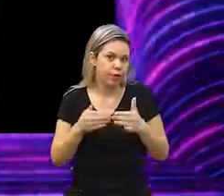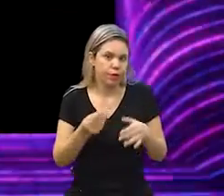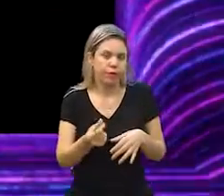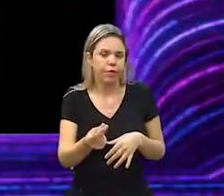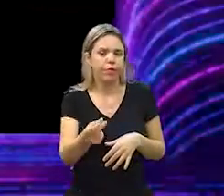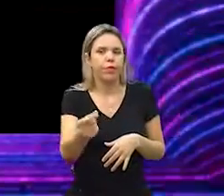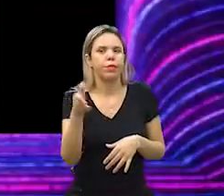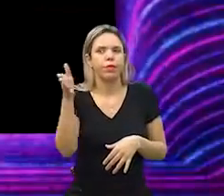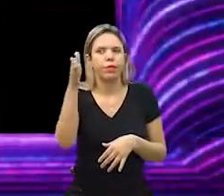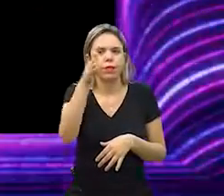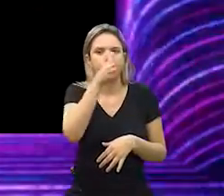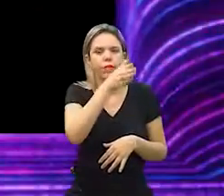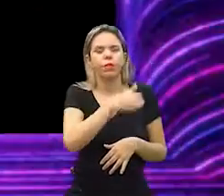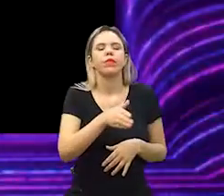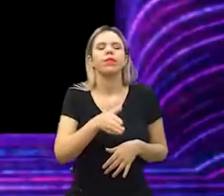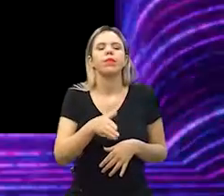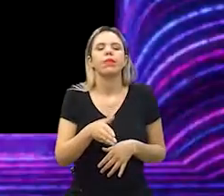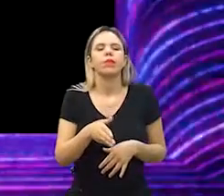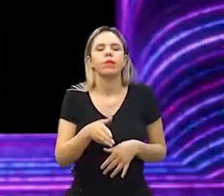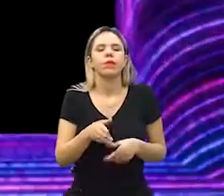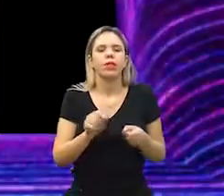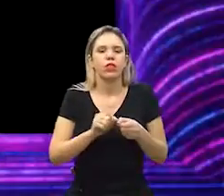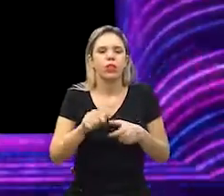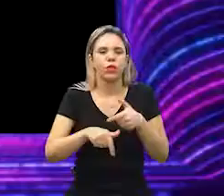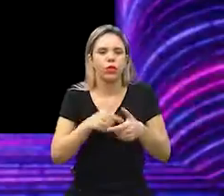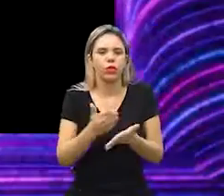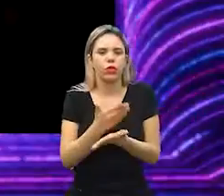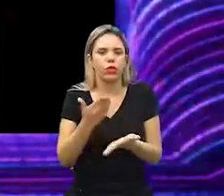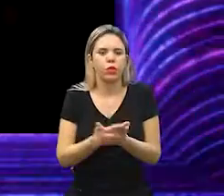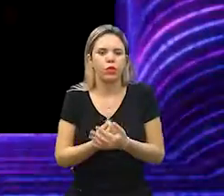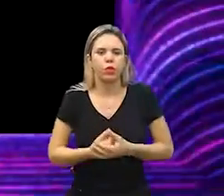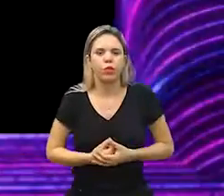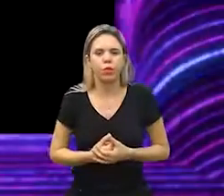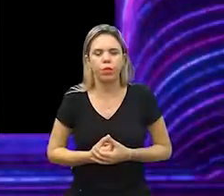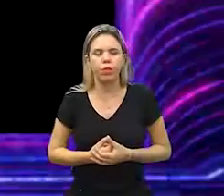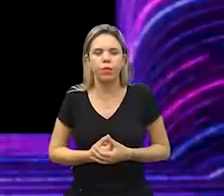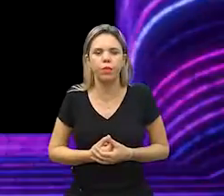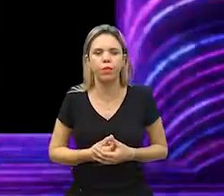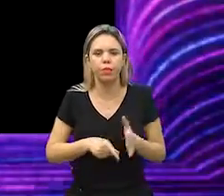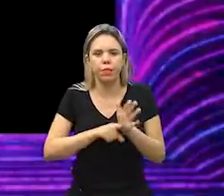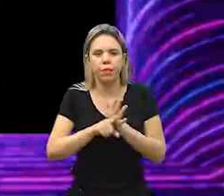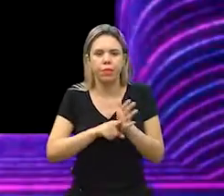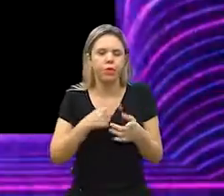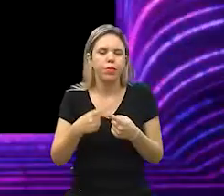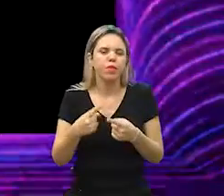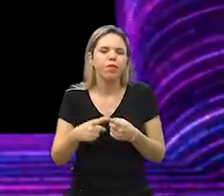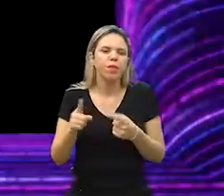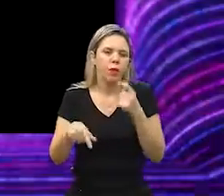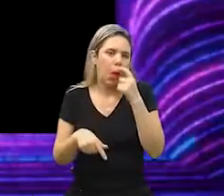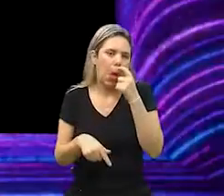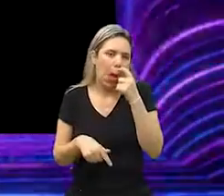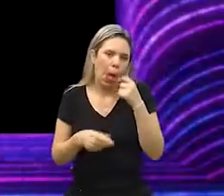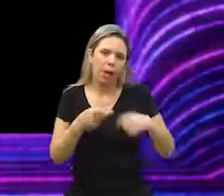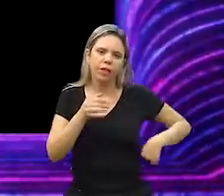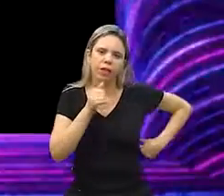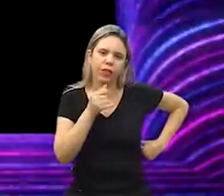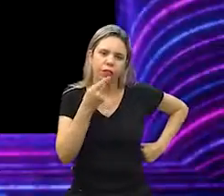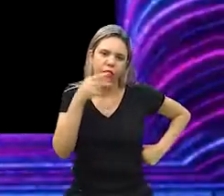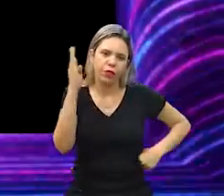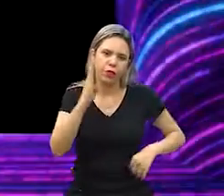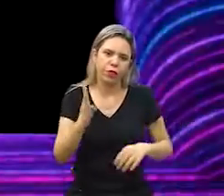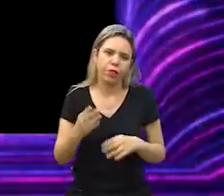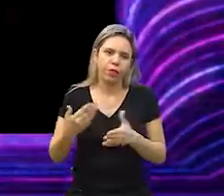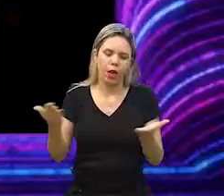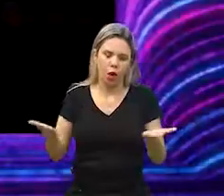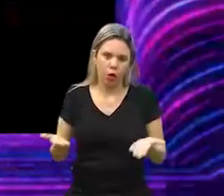muito tempo percorrido nesse fazer o livro, né? E pesquisa porque eu falo de